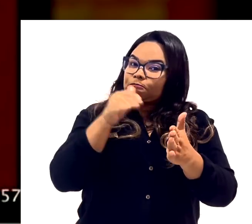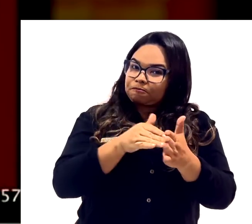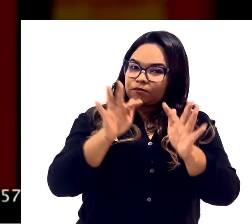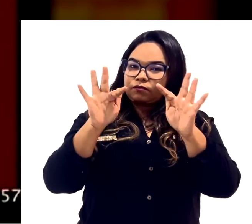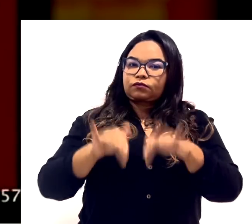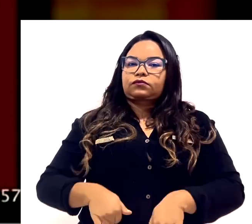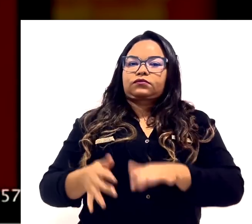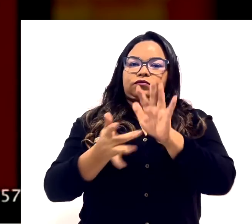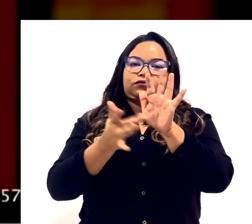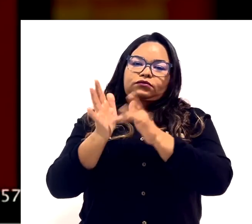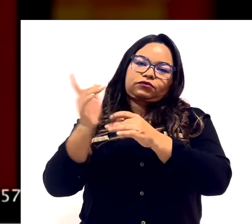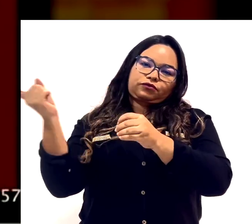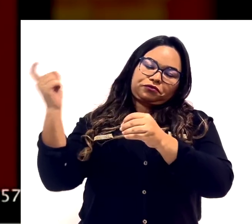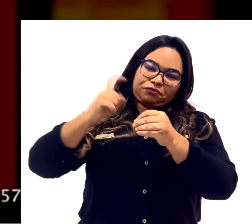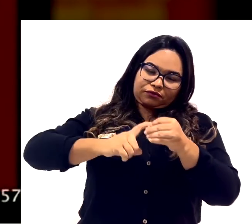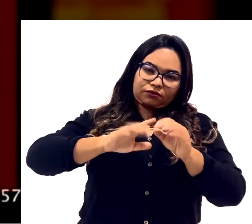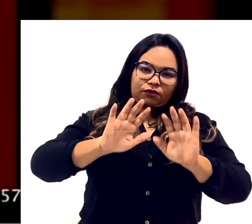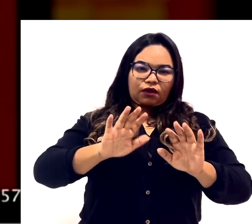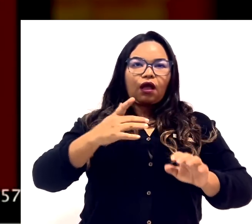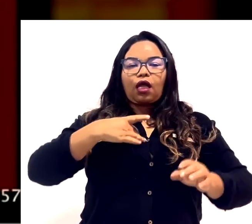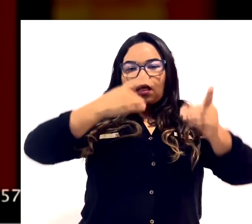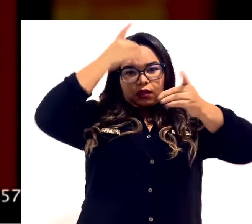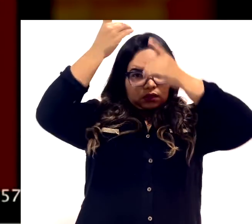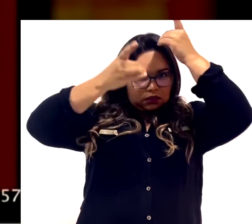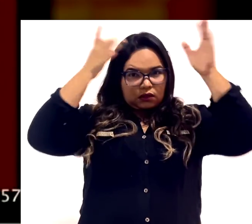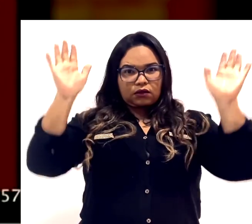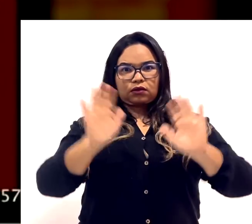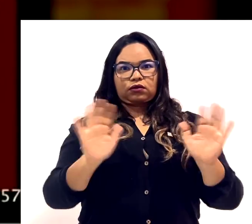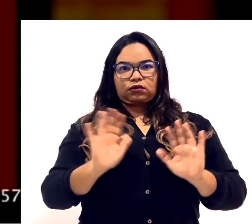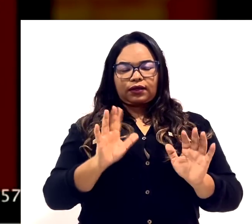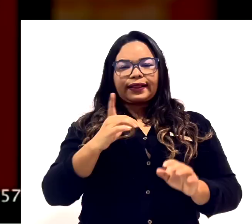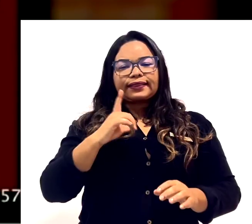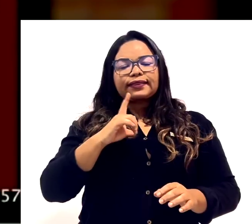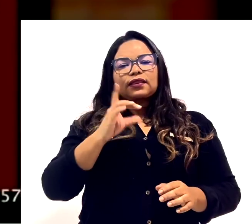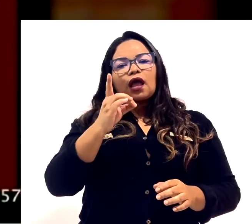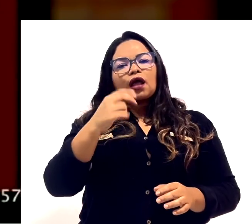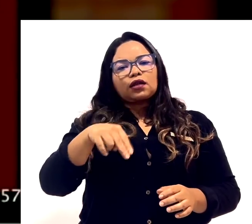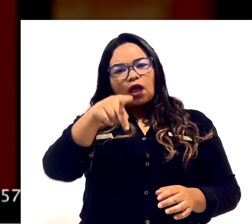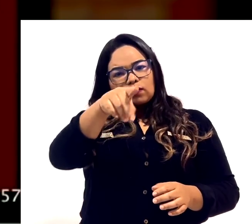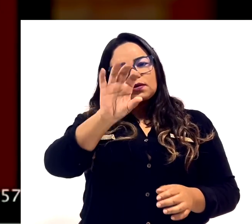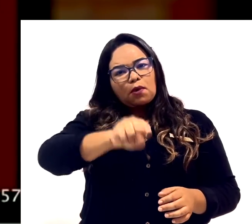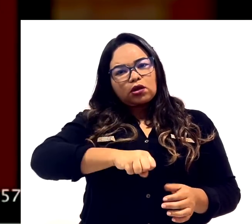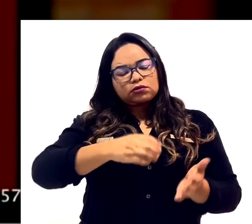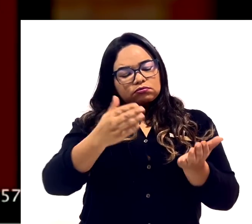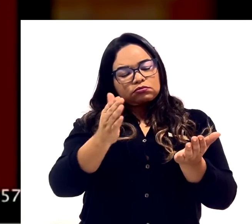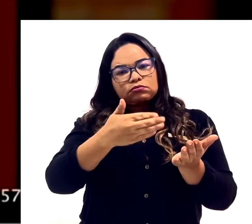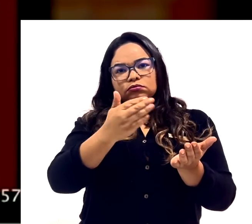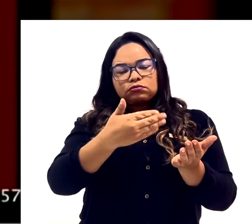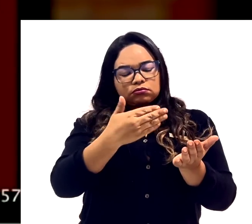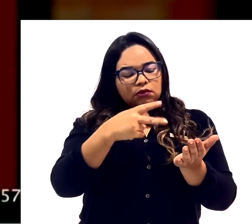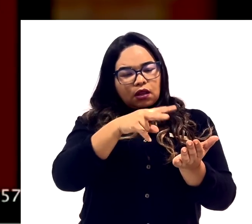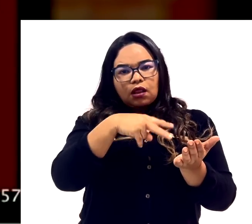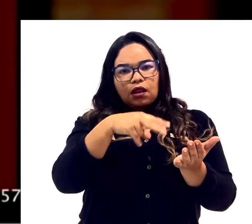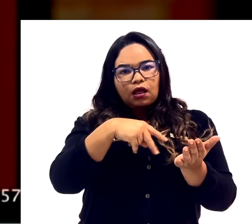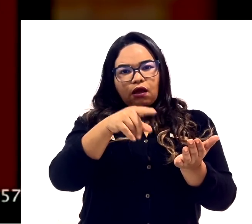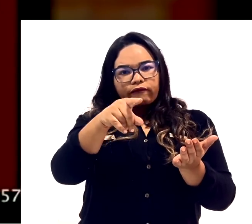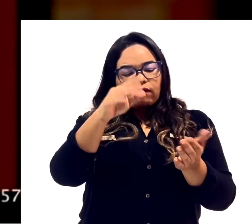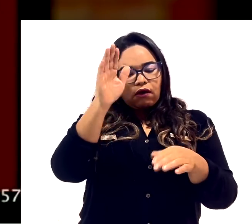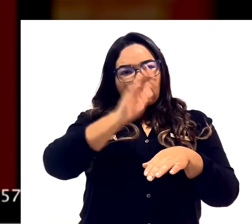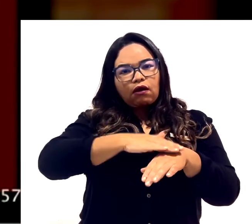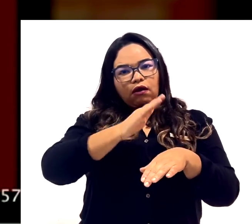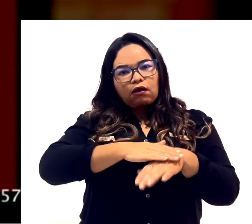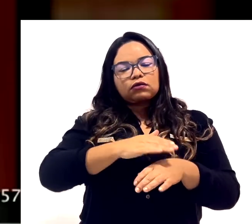dias, no verso 22. Agora, eu não estou inventando essas coisas, isso está no livro de Daniel. Vocês podem pegar o livro de Daniel e lerem